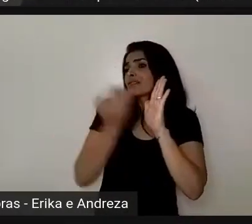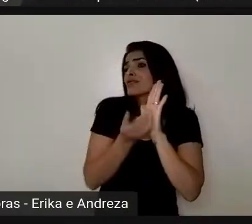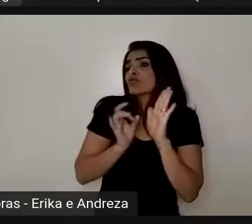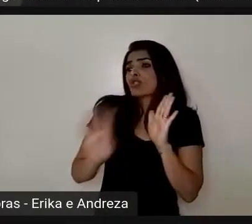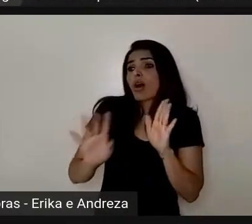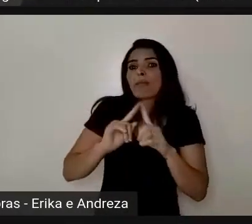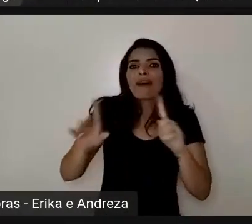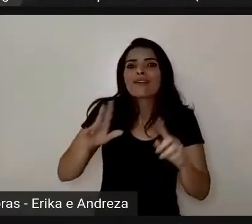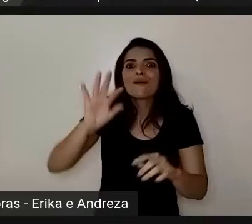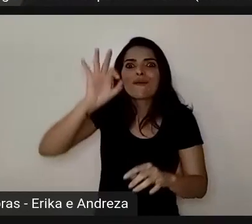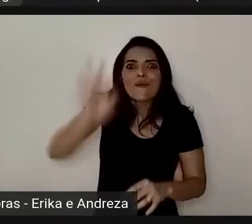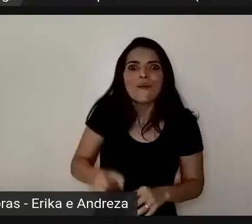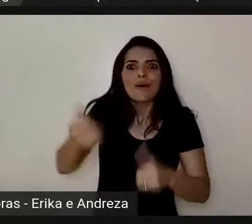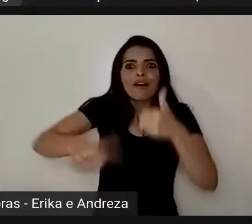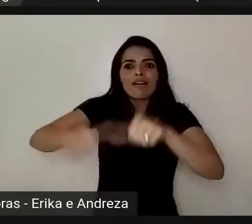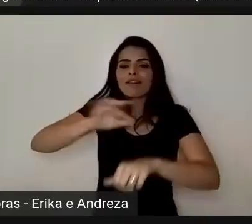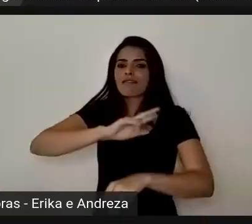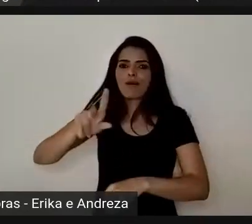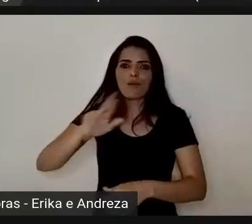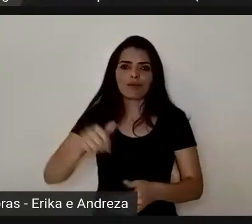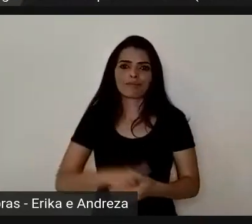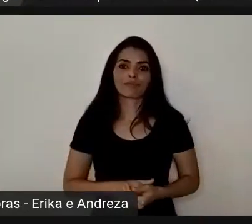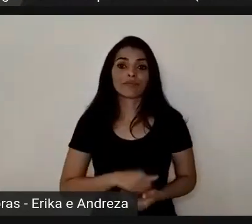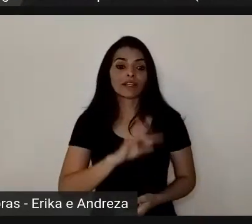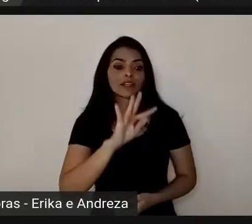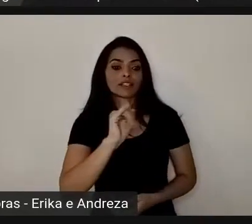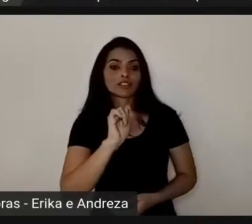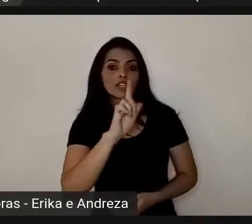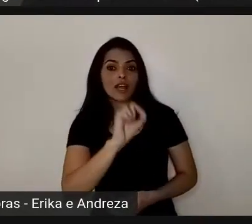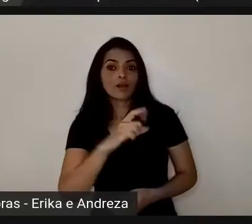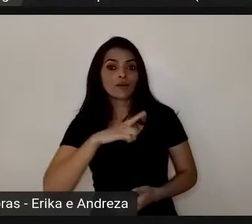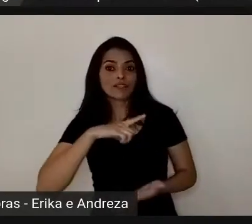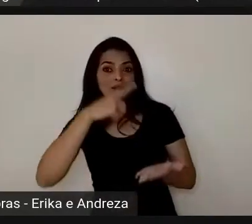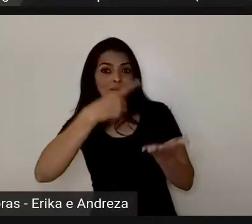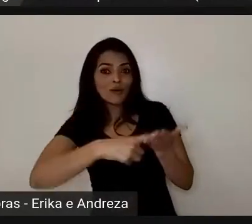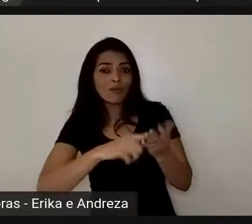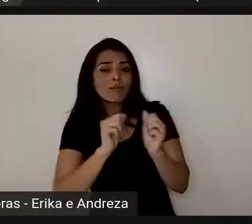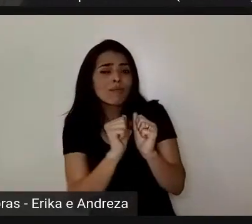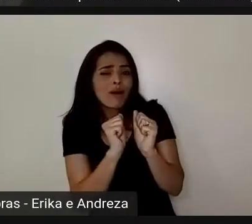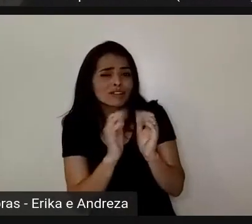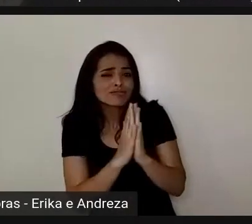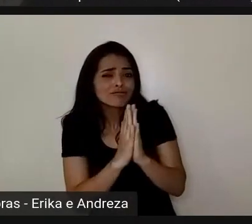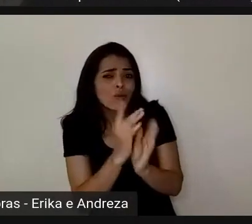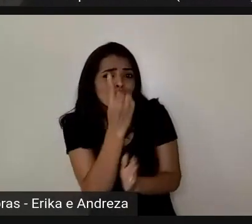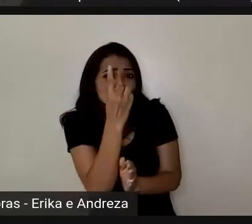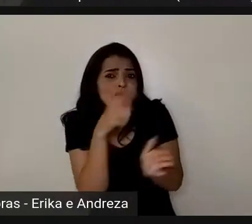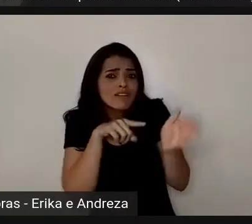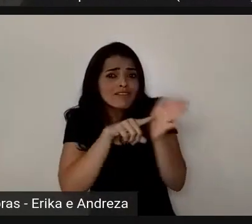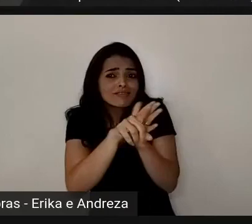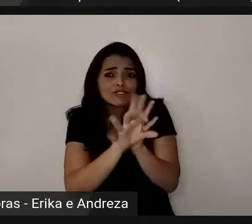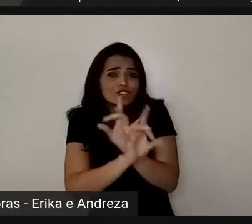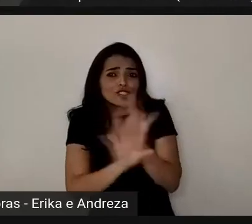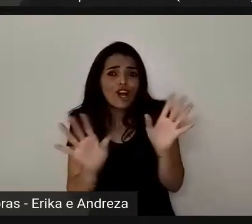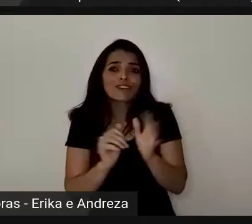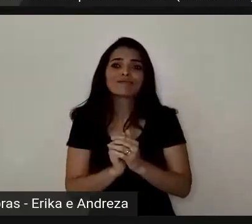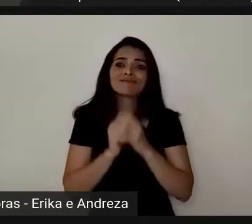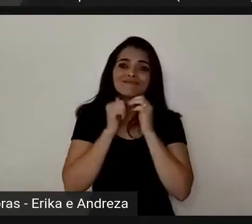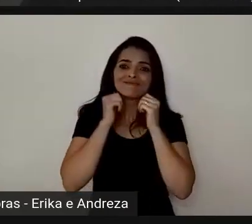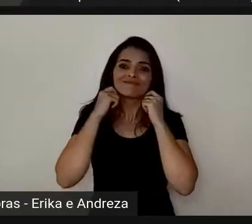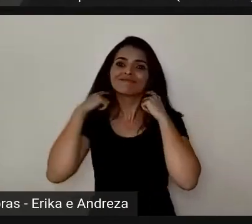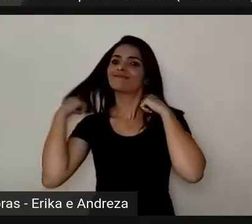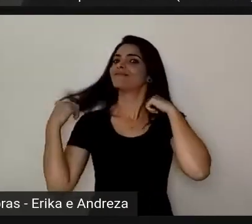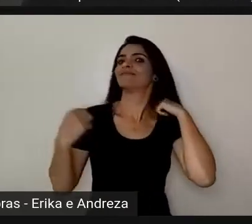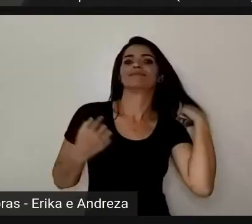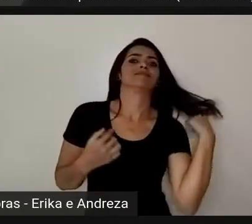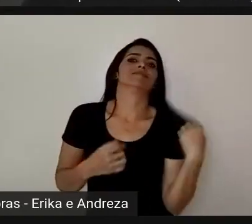O deputado Thiago, ele tem um compromisso. Me permite uma última pergunta para os dois, assim, respondendo bem brevemente? Tá bom,